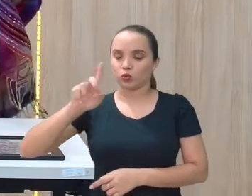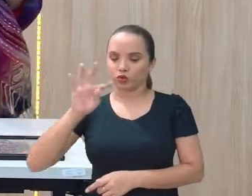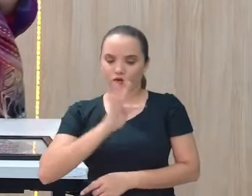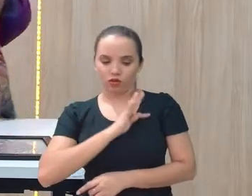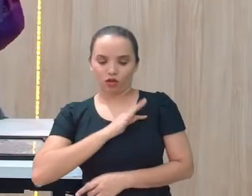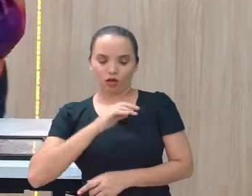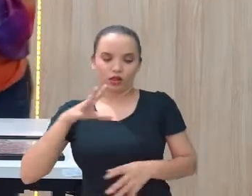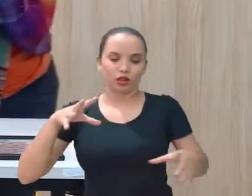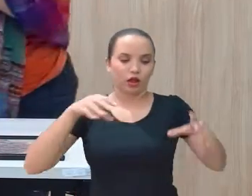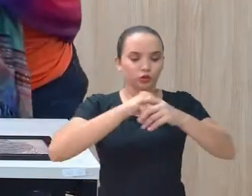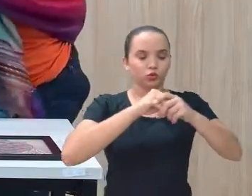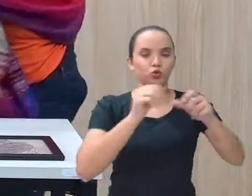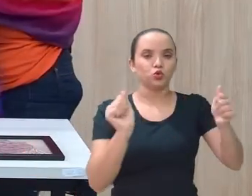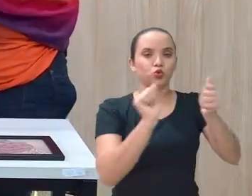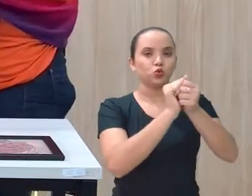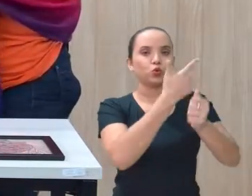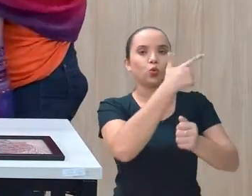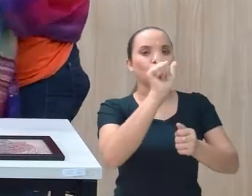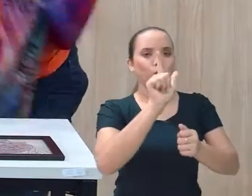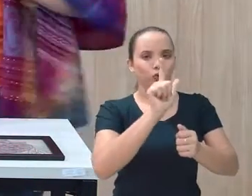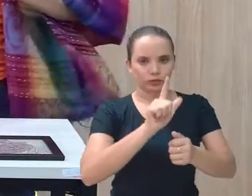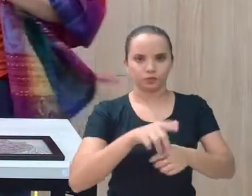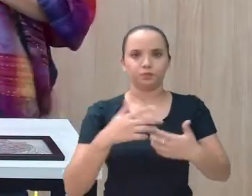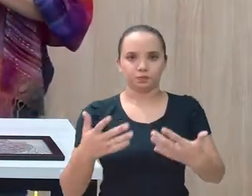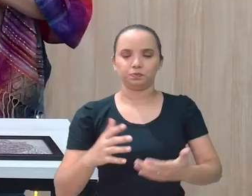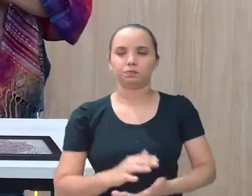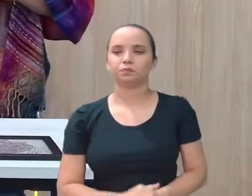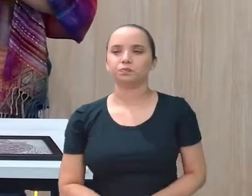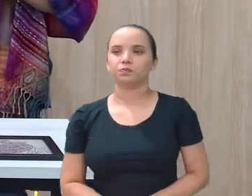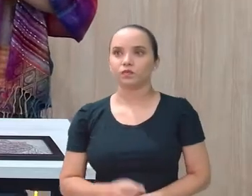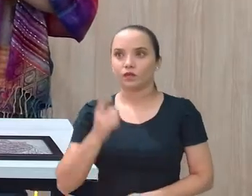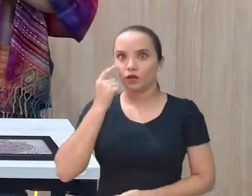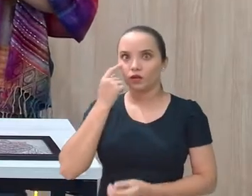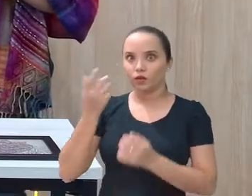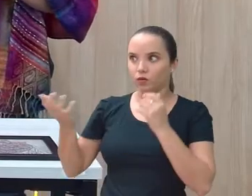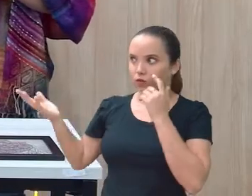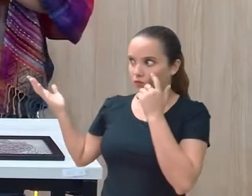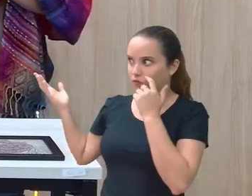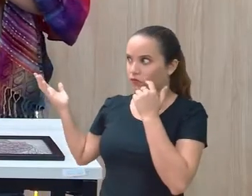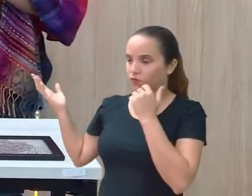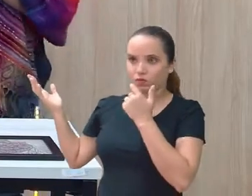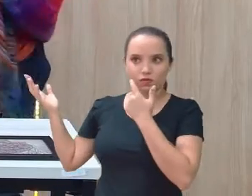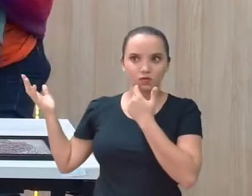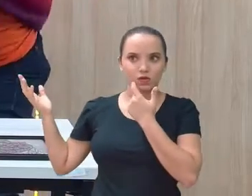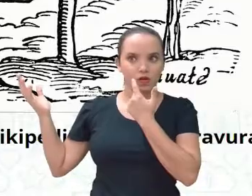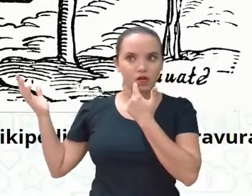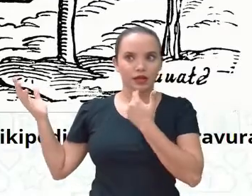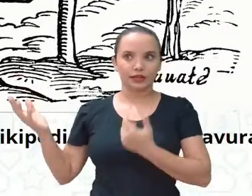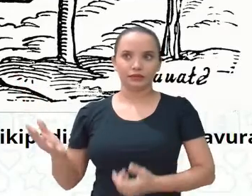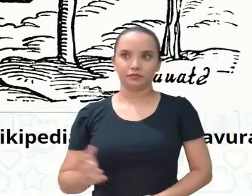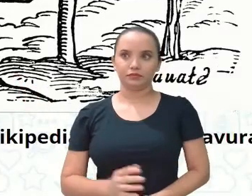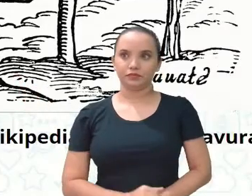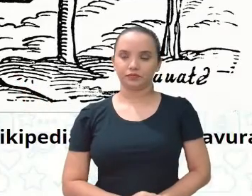aprendendo, delícia. Vamos lá. Olha essa aqui também, ó.